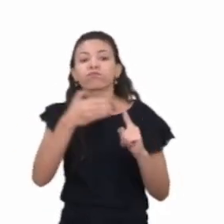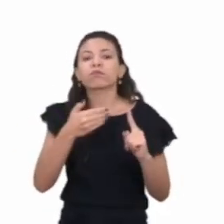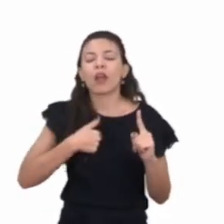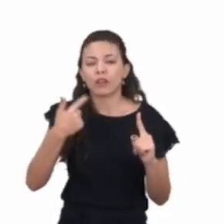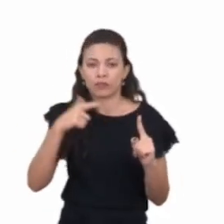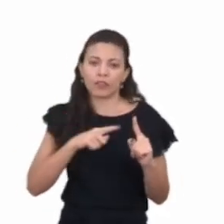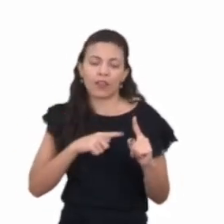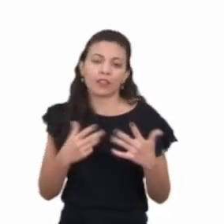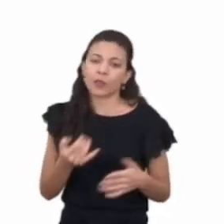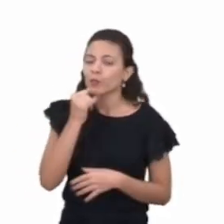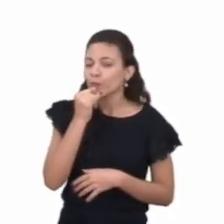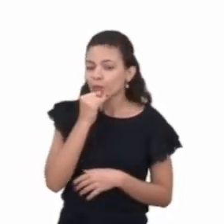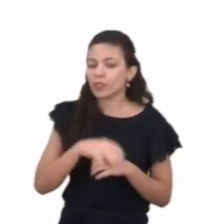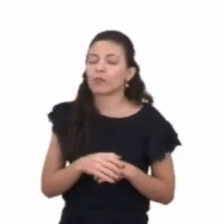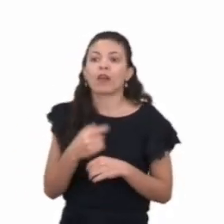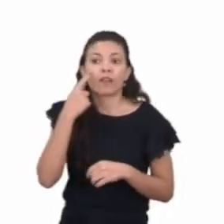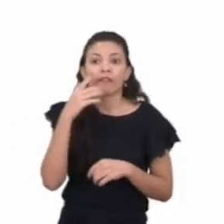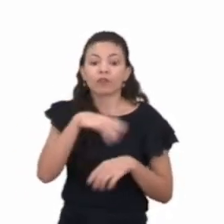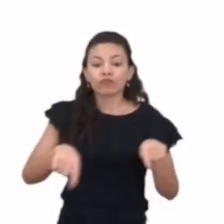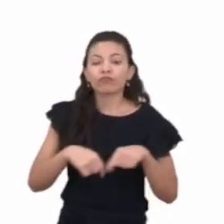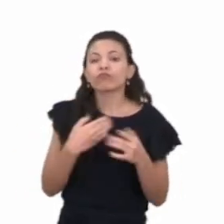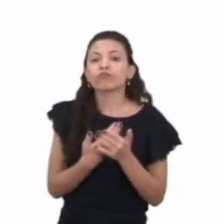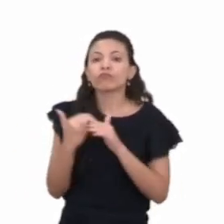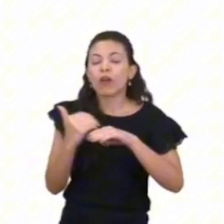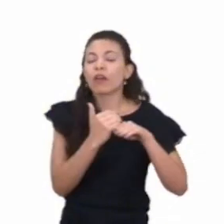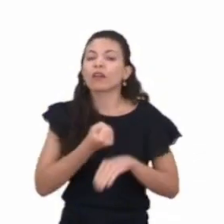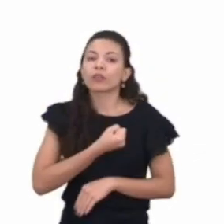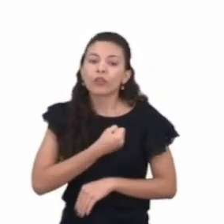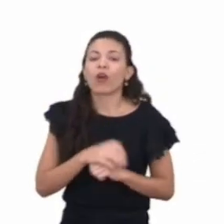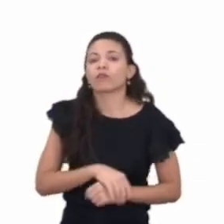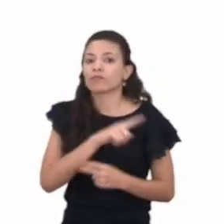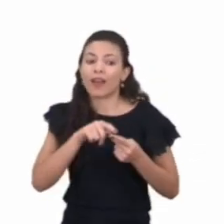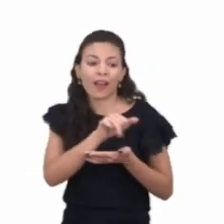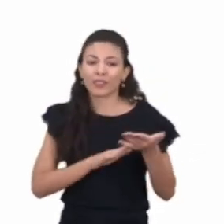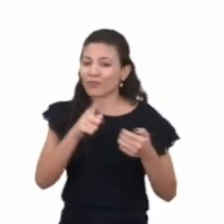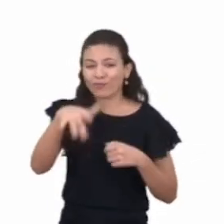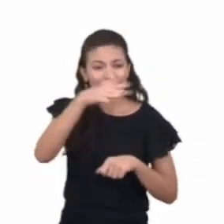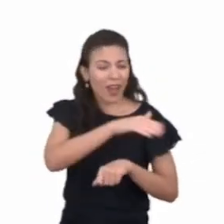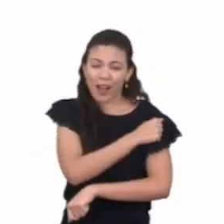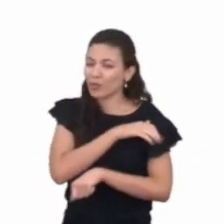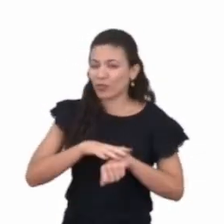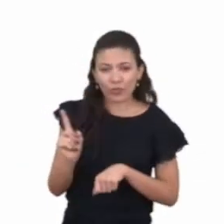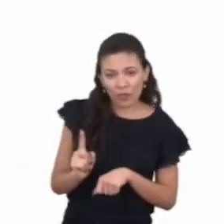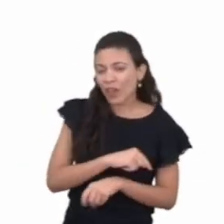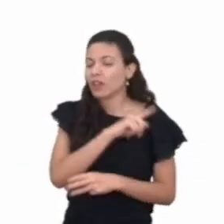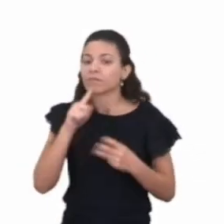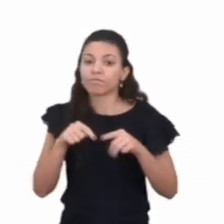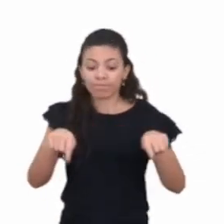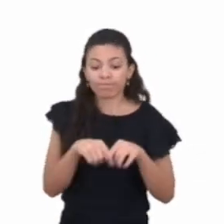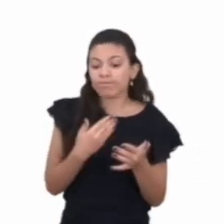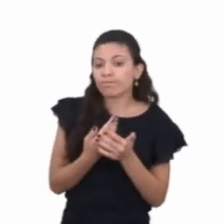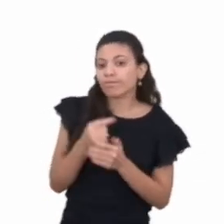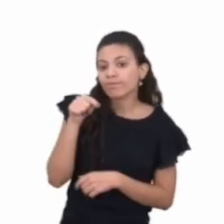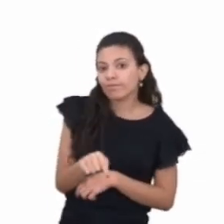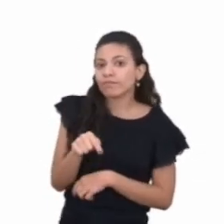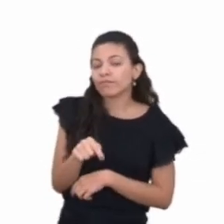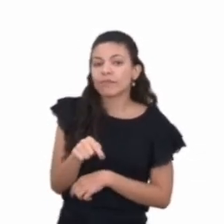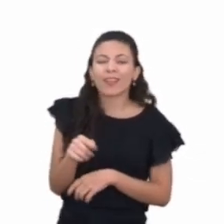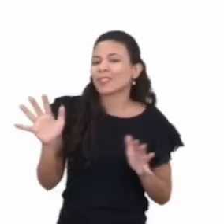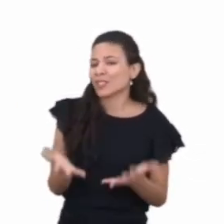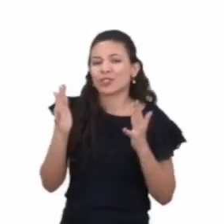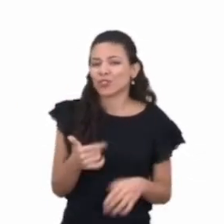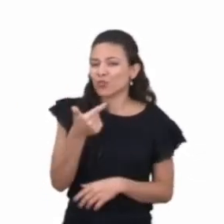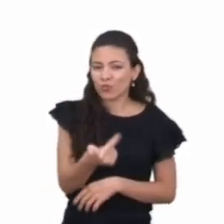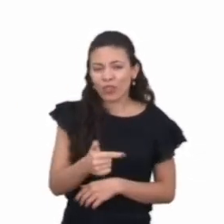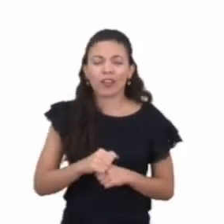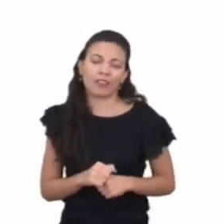poder olhar aqui um desempenho médio da turma, indicar tarefas que tenham baixo índice de realização, entender se uma turma minha tá ali de alguma forma menos engajada que